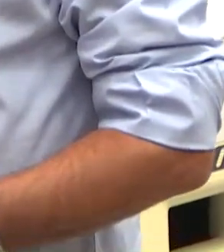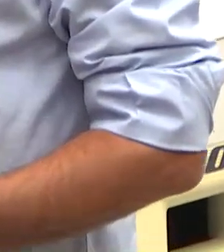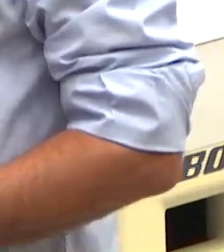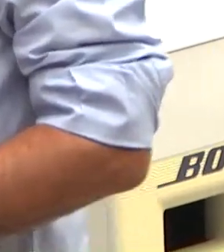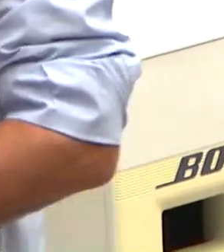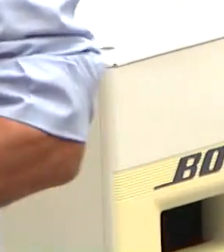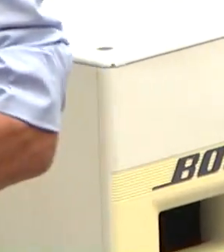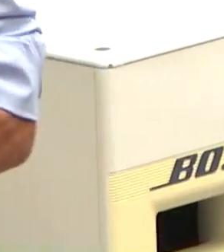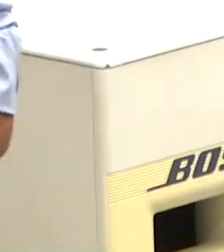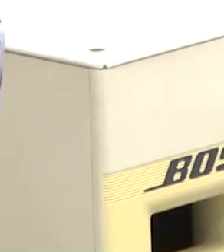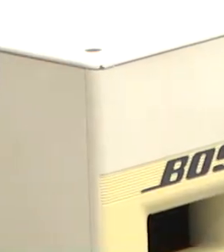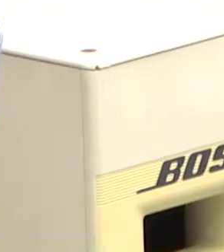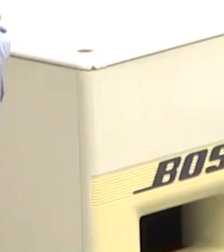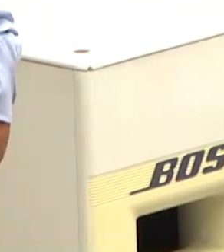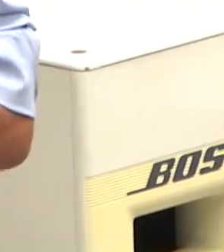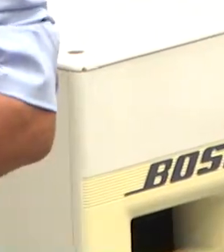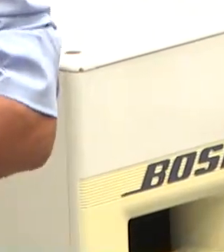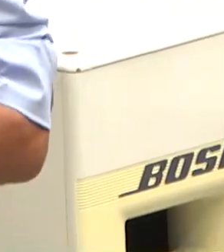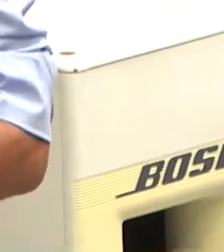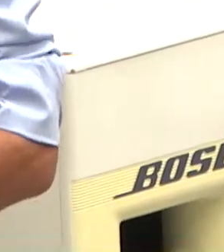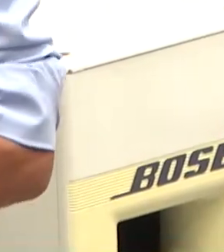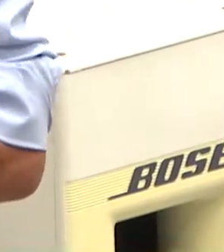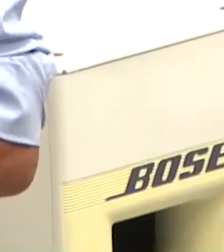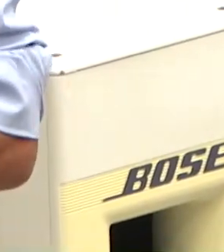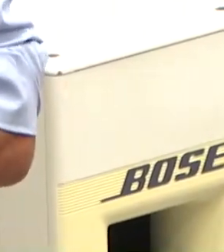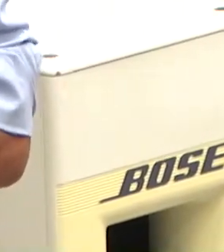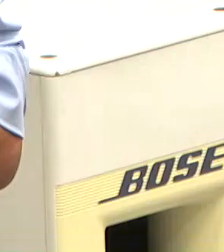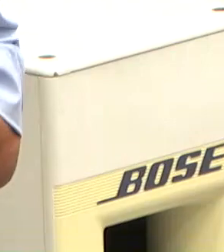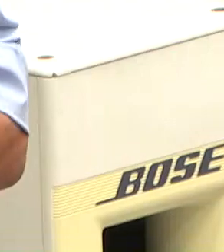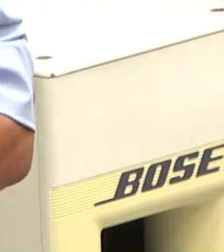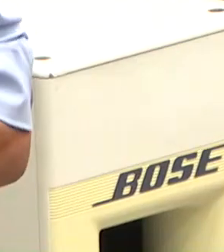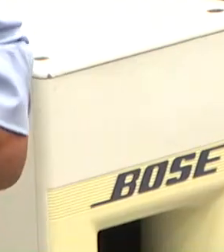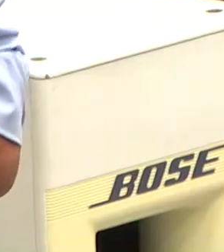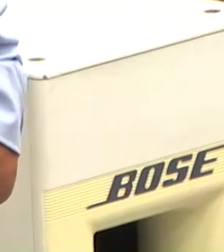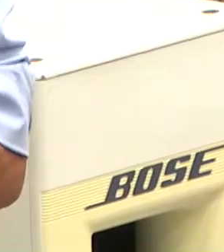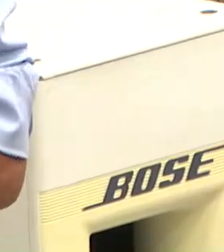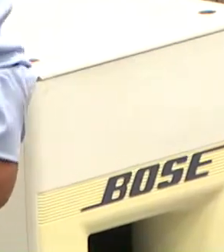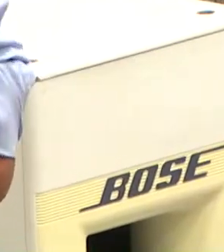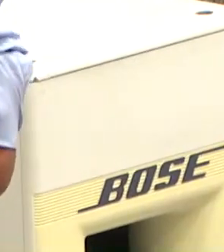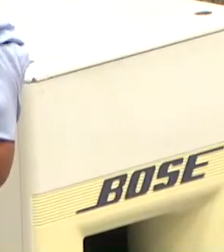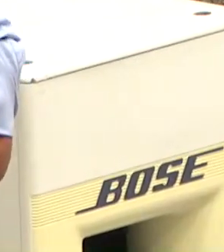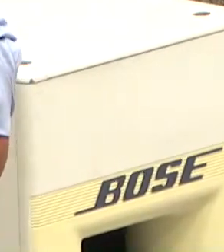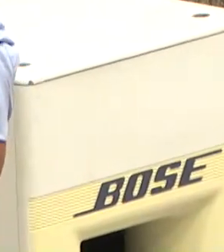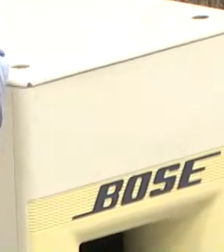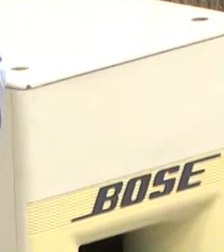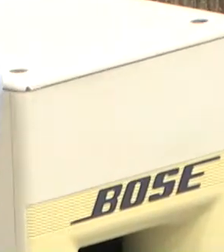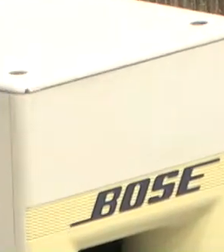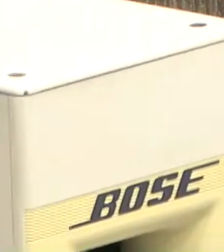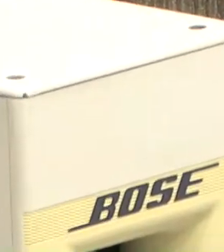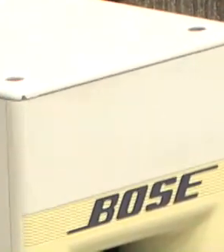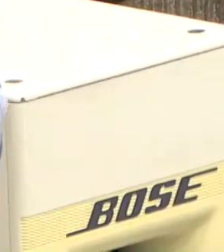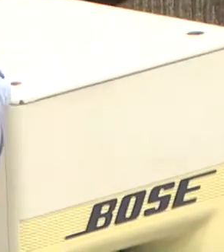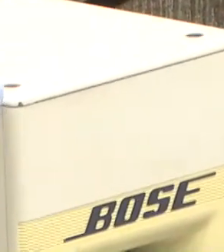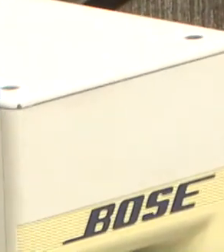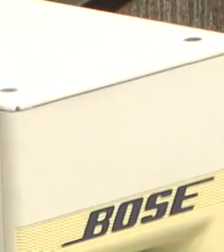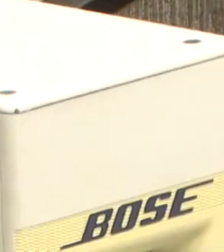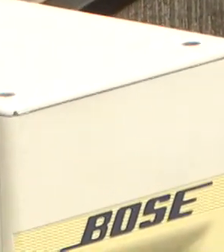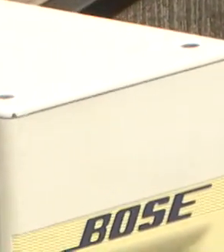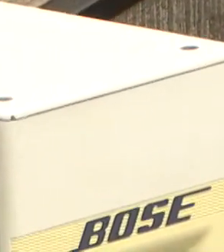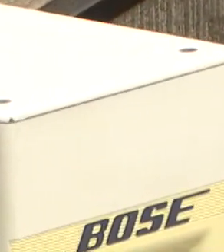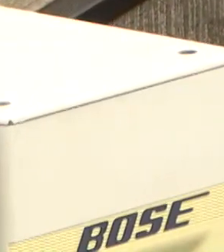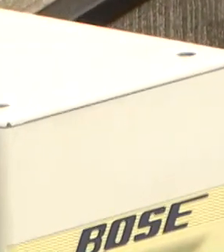hoje? Bom dia. Avalio como positiva. Alguns vereadores estão propondo mudanças no regimento interno para dar mais transparência,